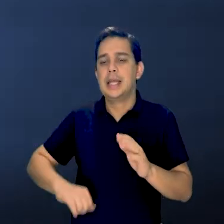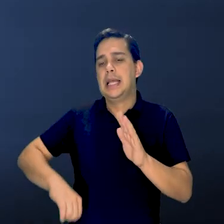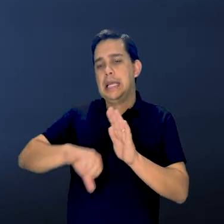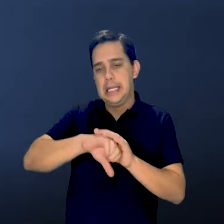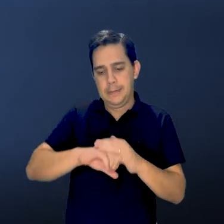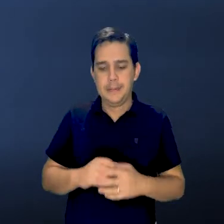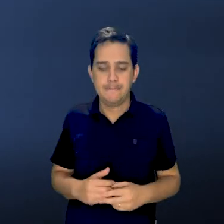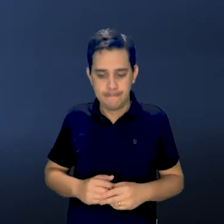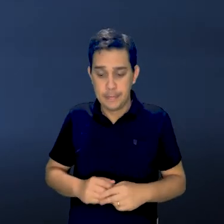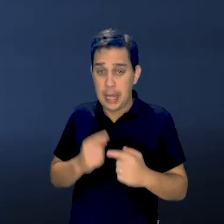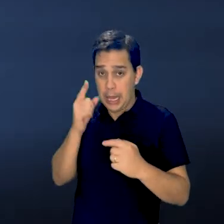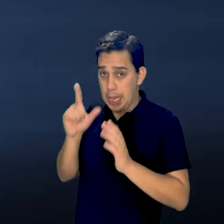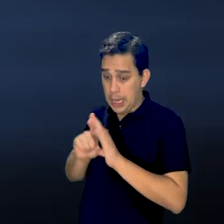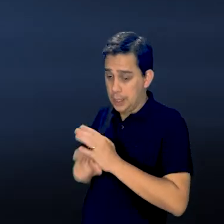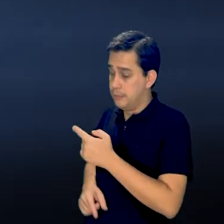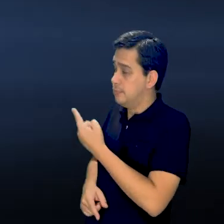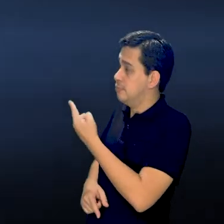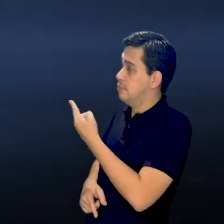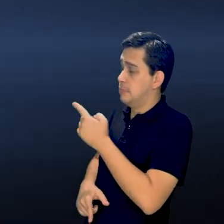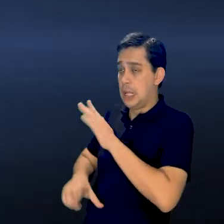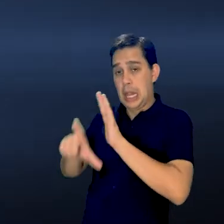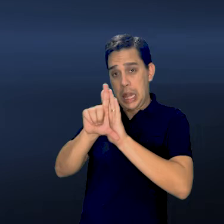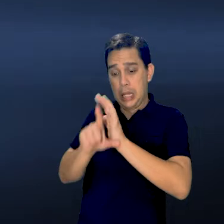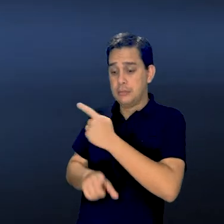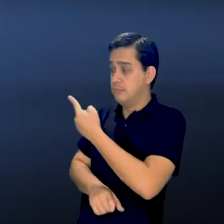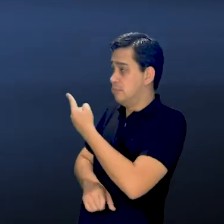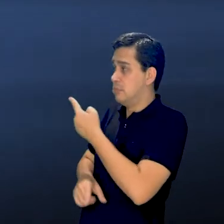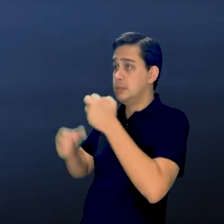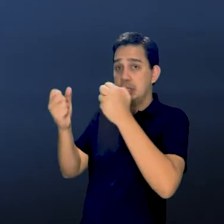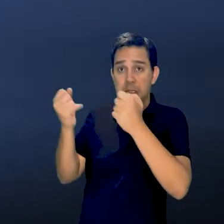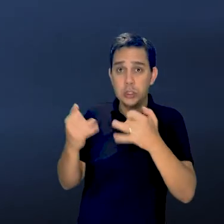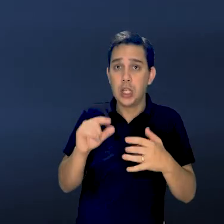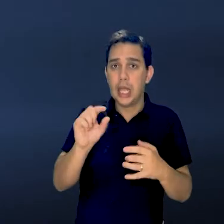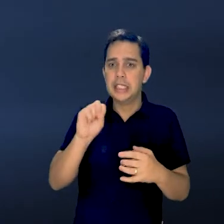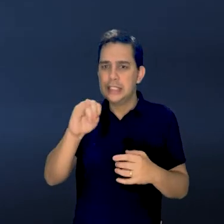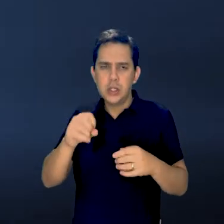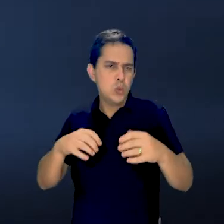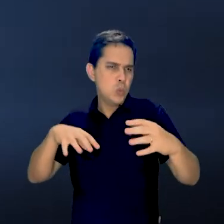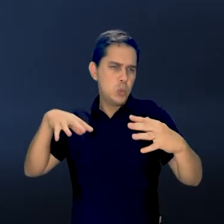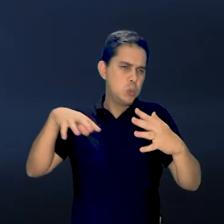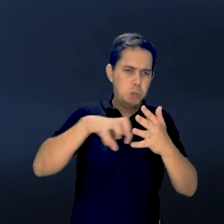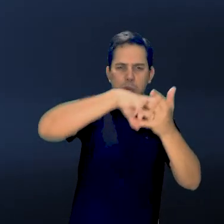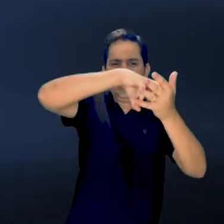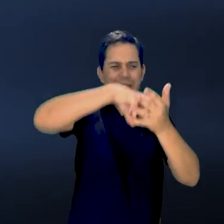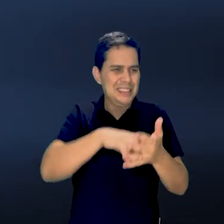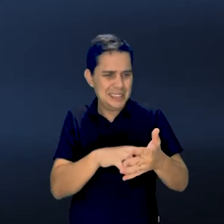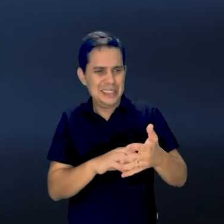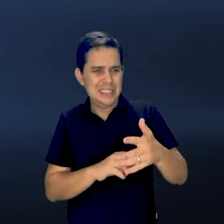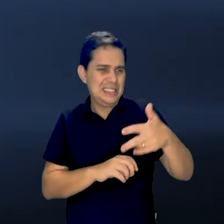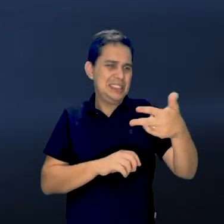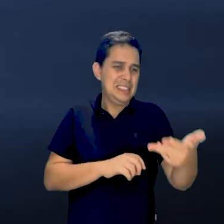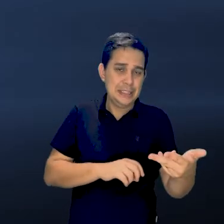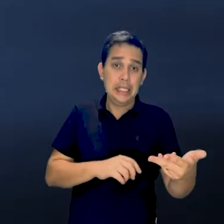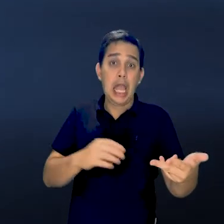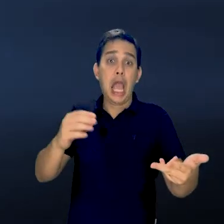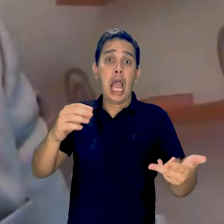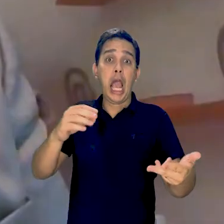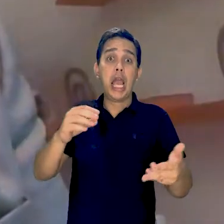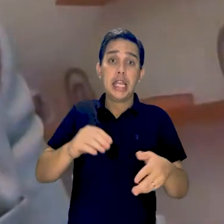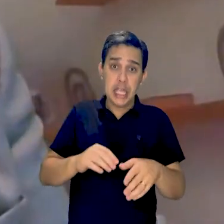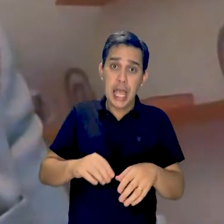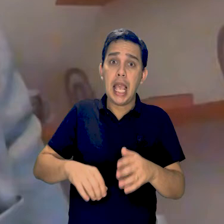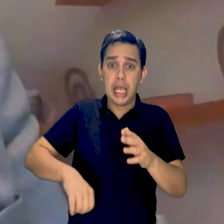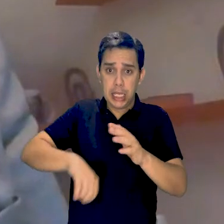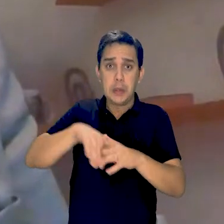a obrigação, ocorrendo um acidente, e tendo sido esse acidente de forma culposa, né,